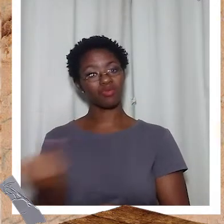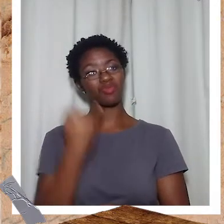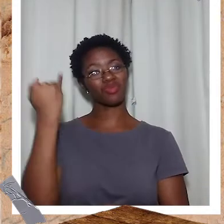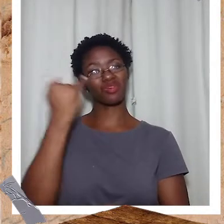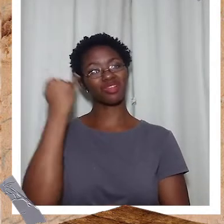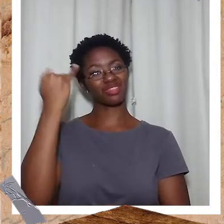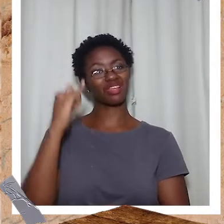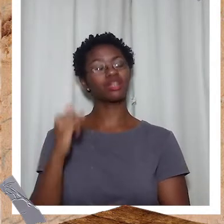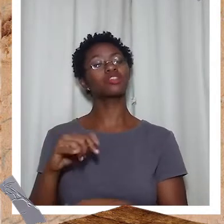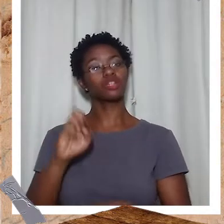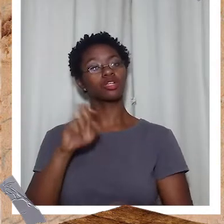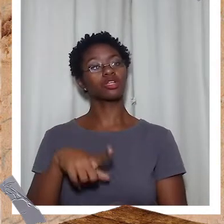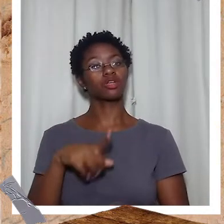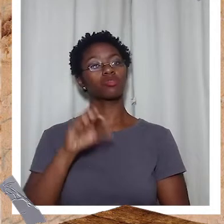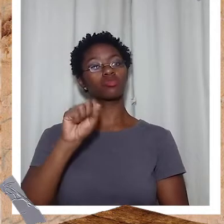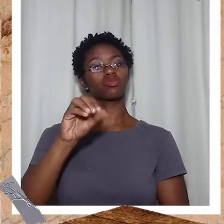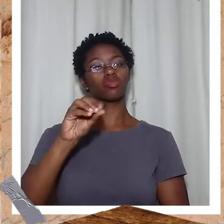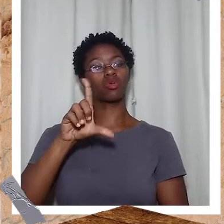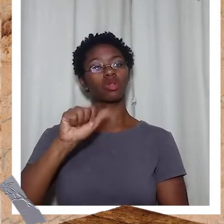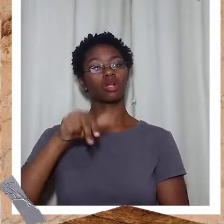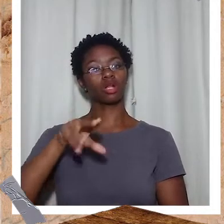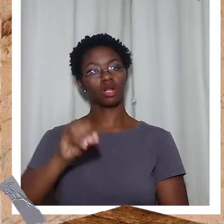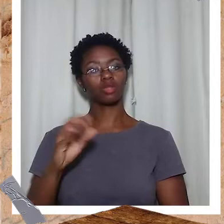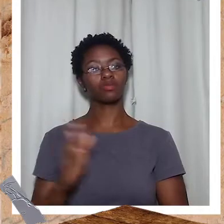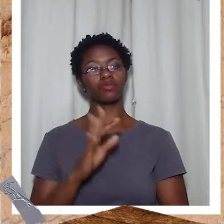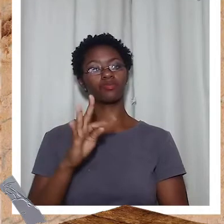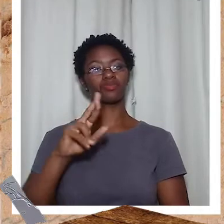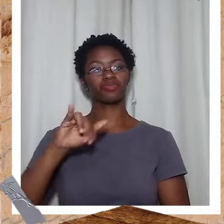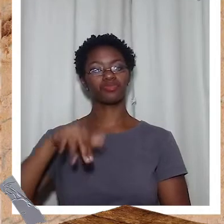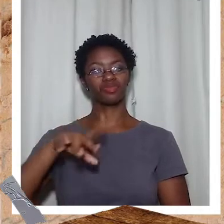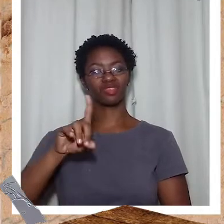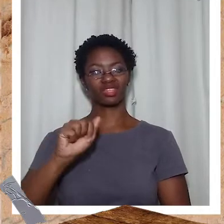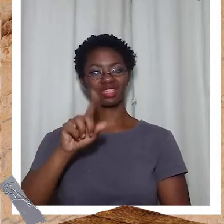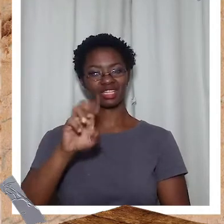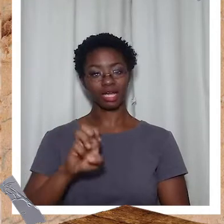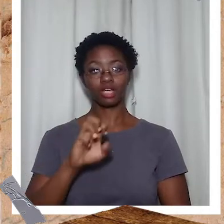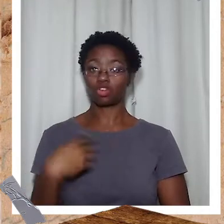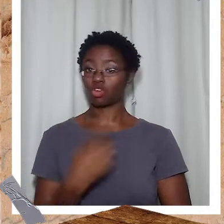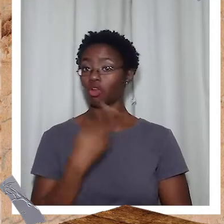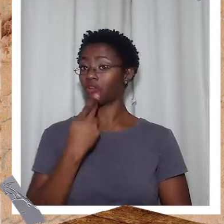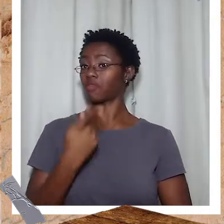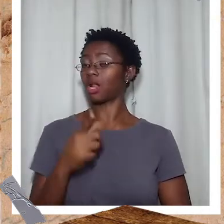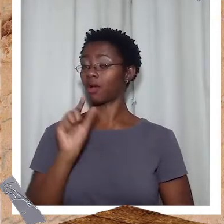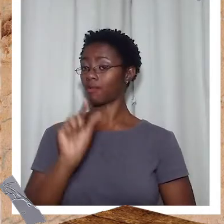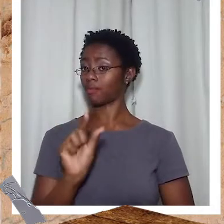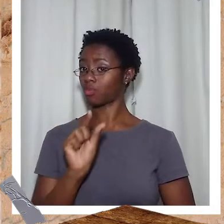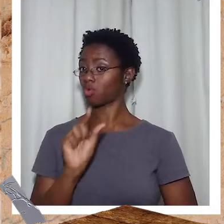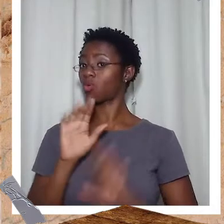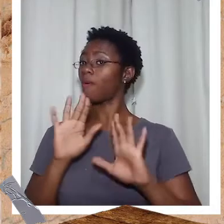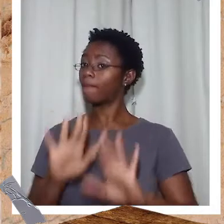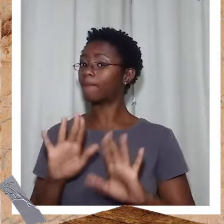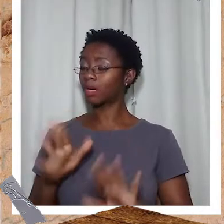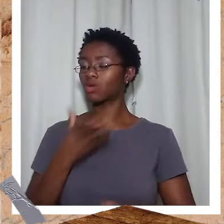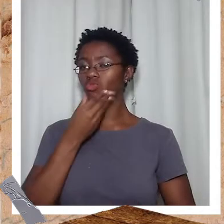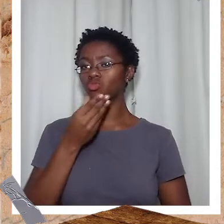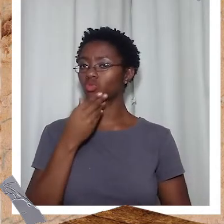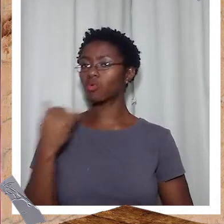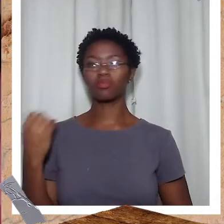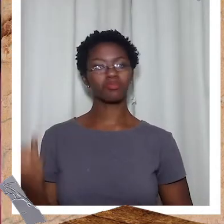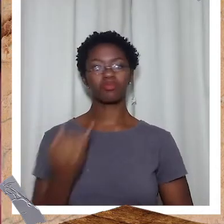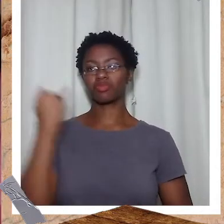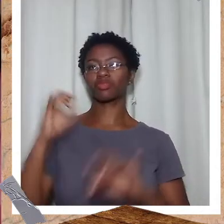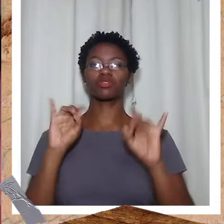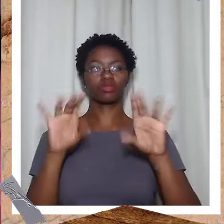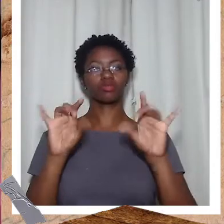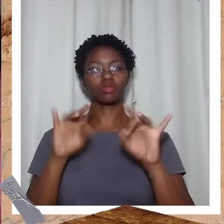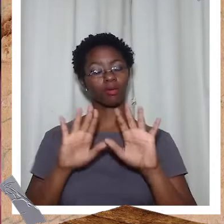passado da FLUP, que é o Solano Trindade, né? Uma figura que a gente tem falado muito pouco, mas um homem de uma riqueza muito grande. Então, acho que é